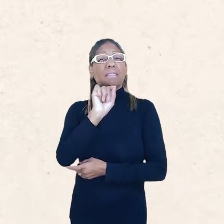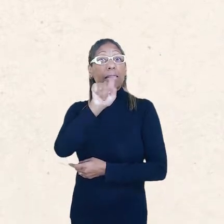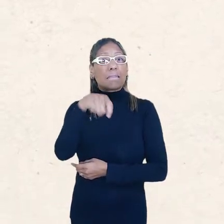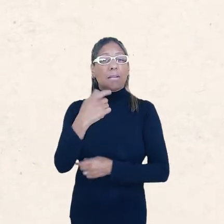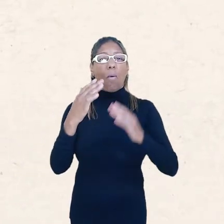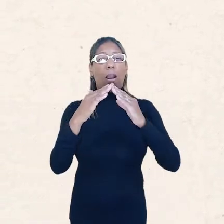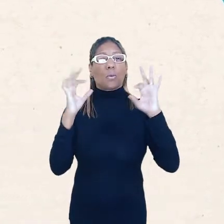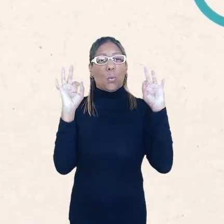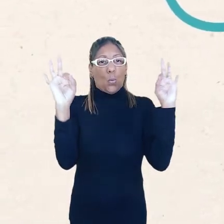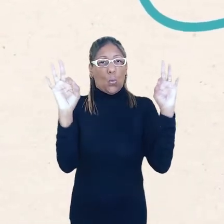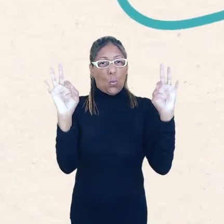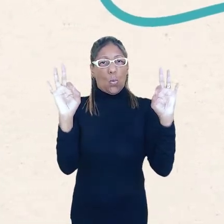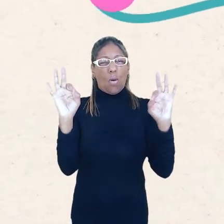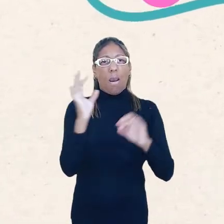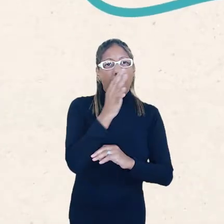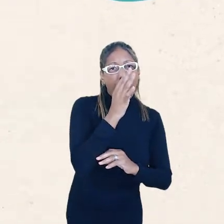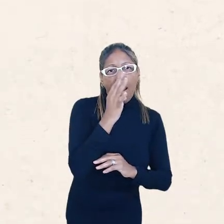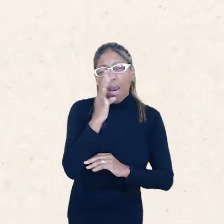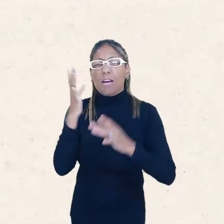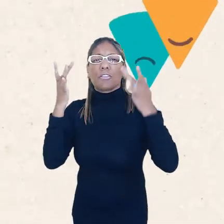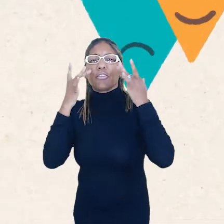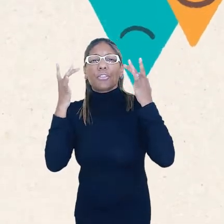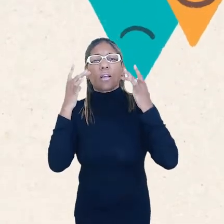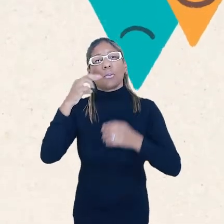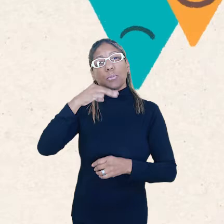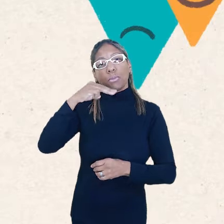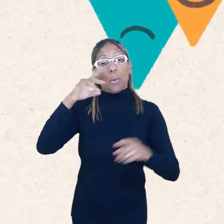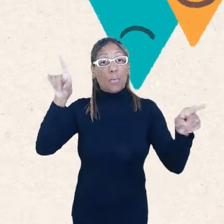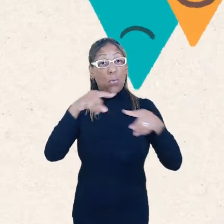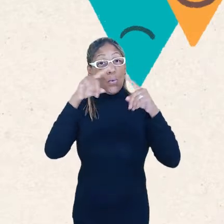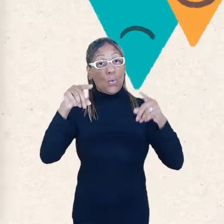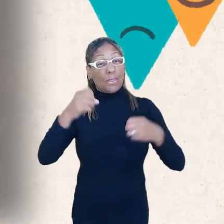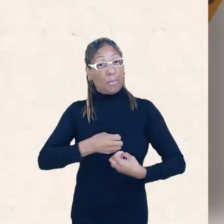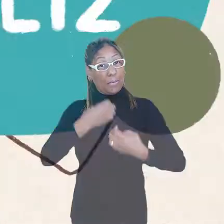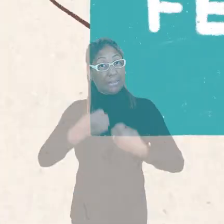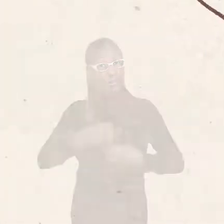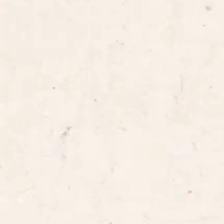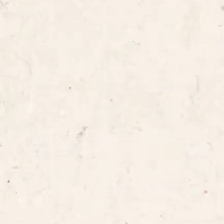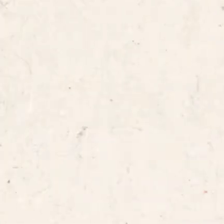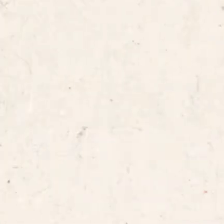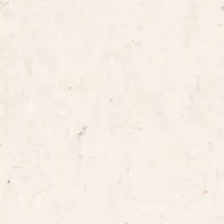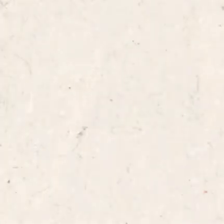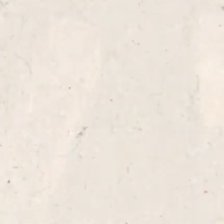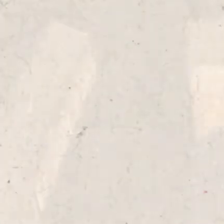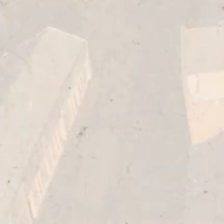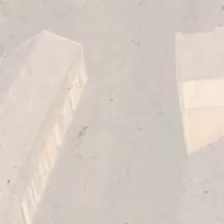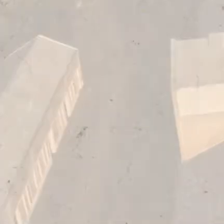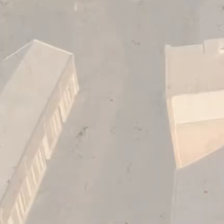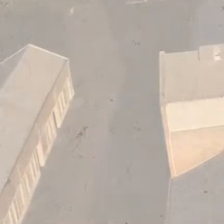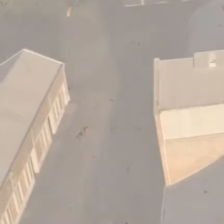Monções, e descobrimos uma cena cultural completa com teatro, dança, música e poesia. Lado a Lado, Porto